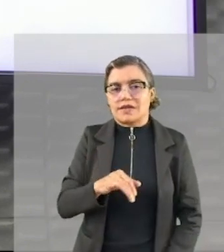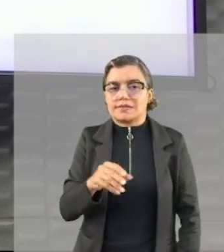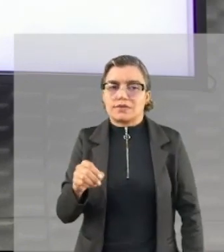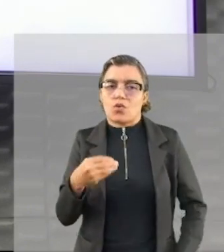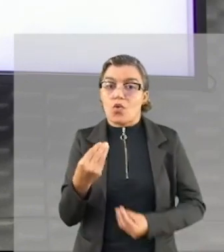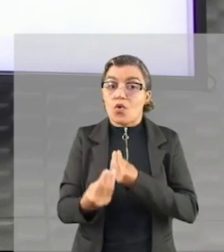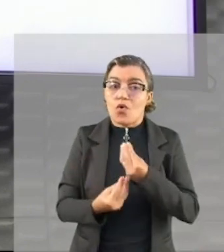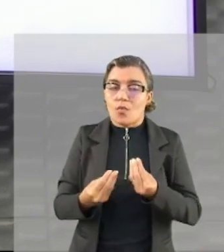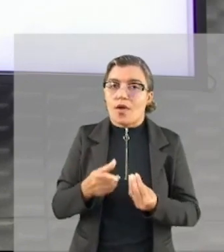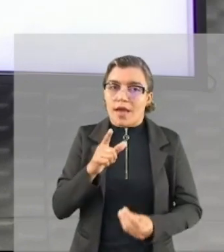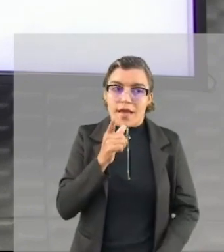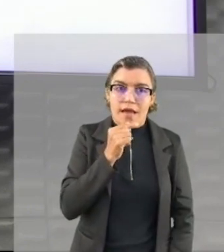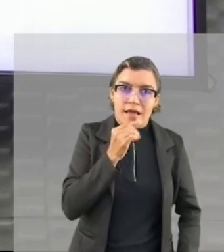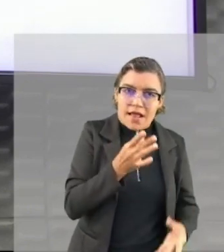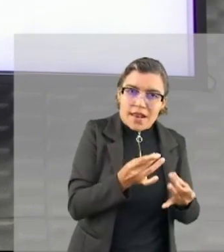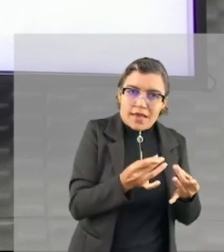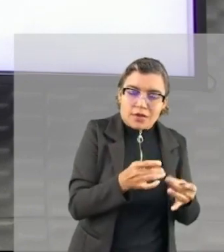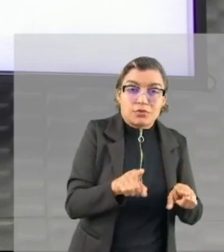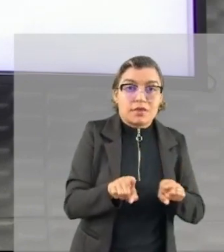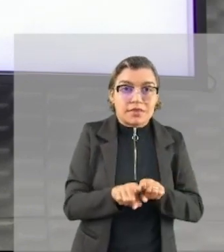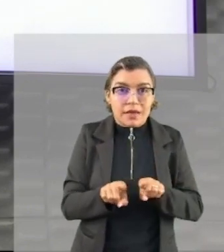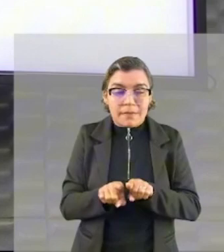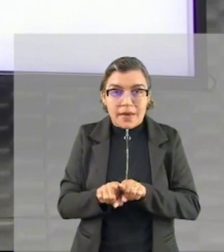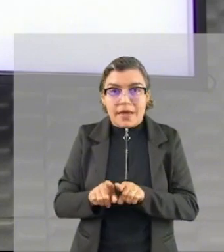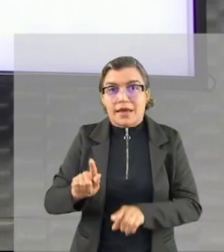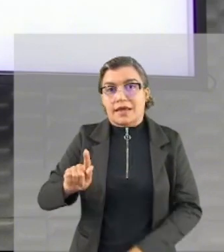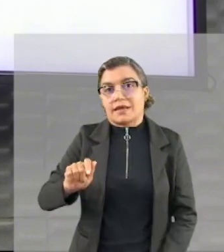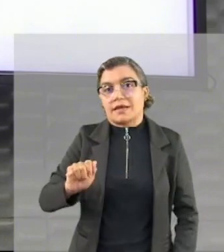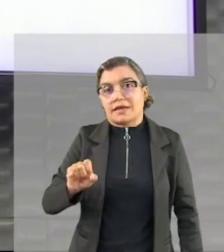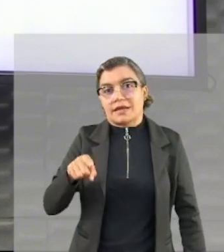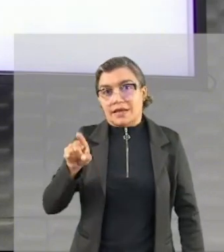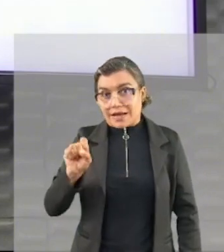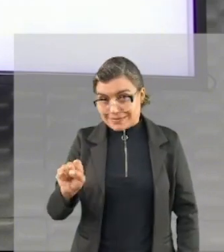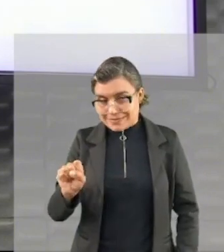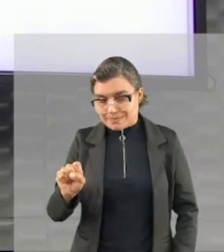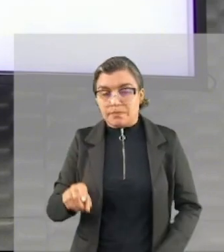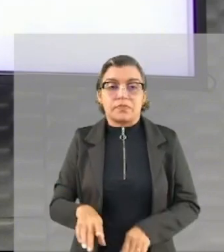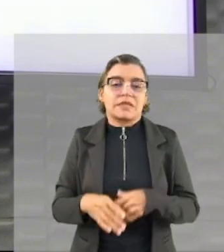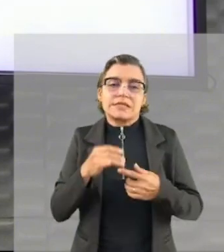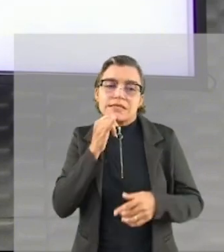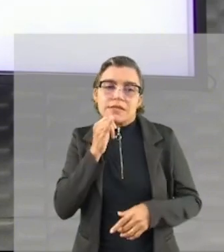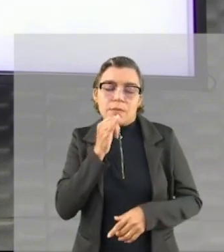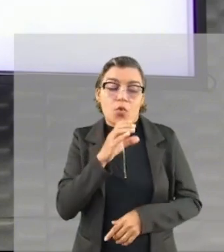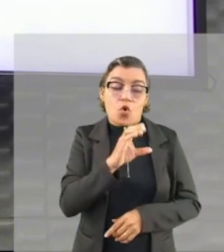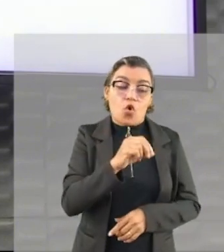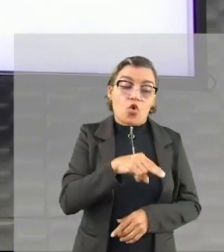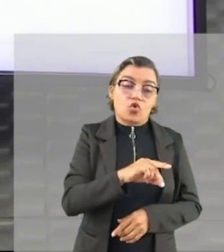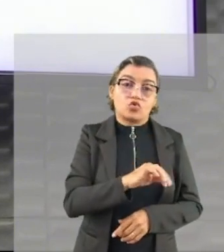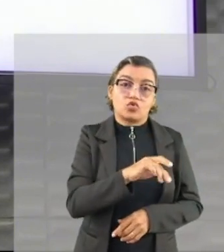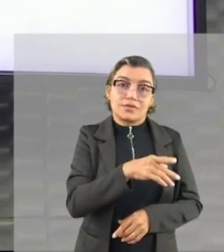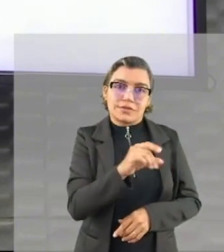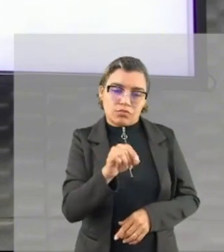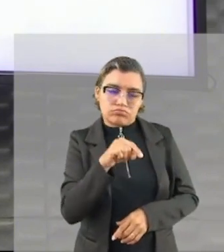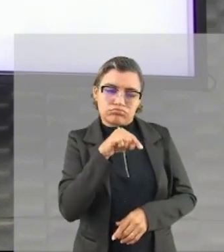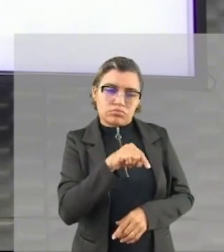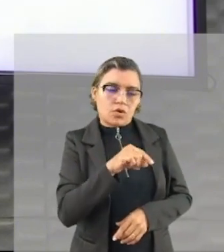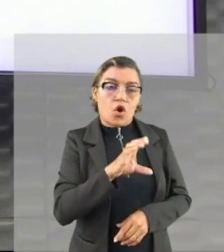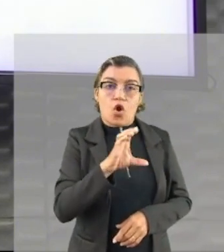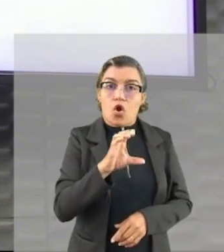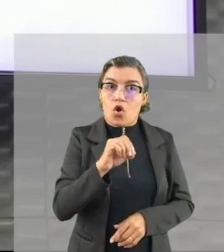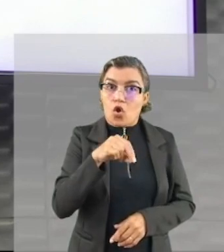líquidos e gases. Lembra qual foi o primeiro? Condução. Condução, senhores e senhoras,